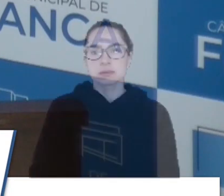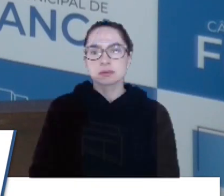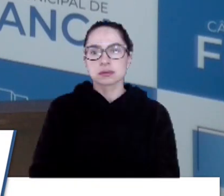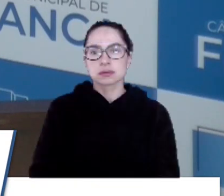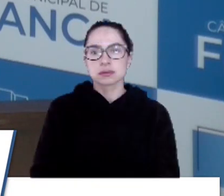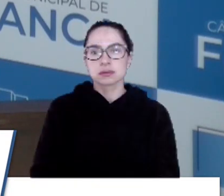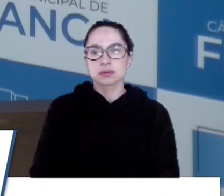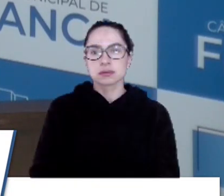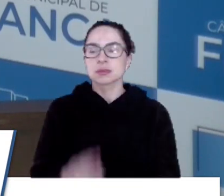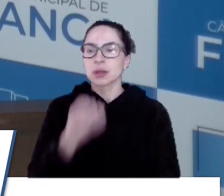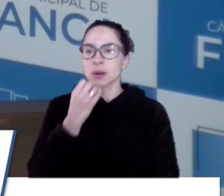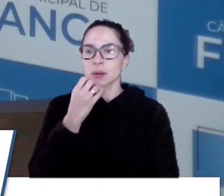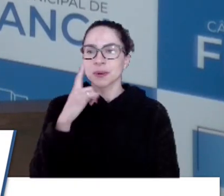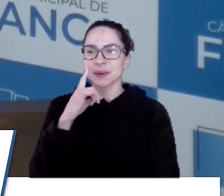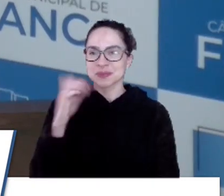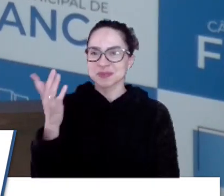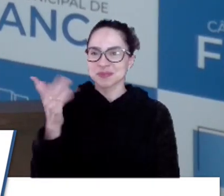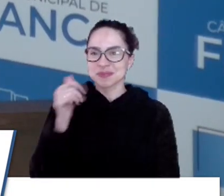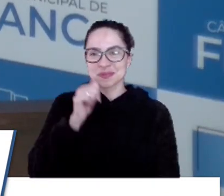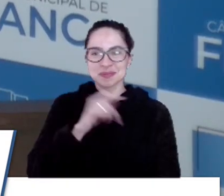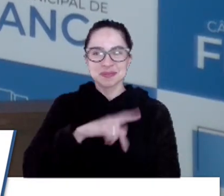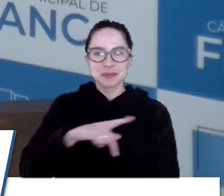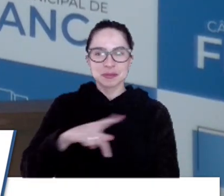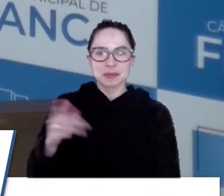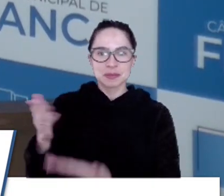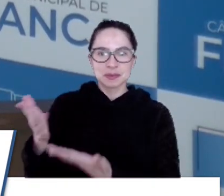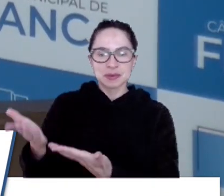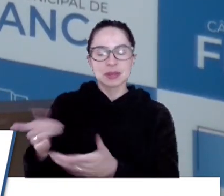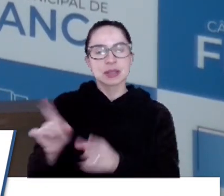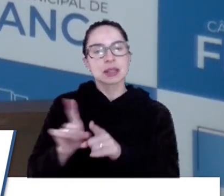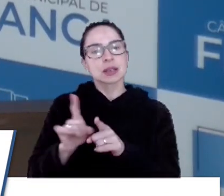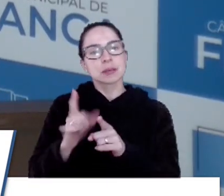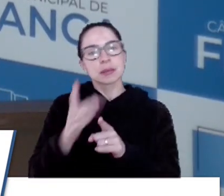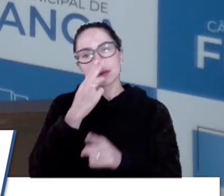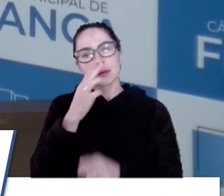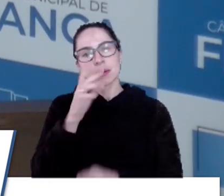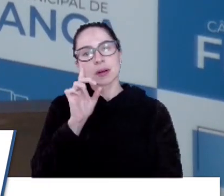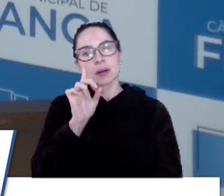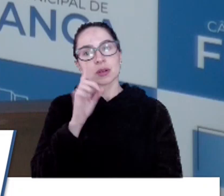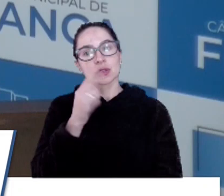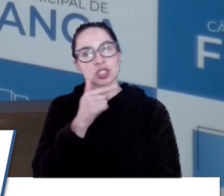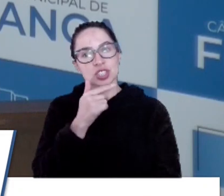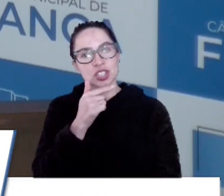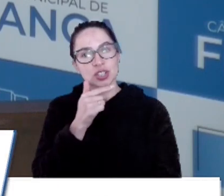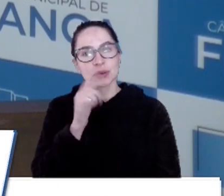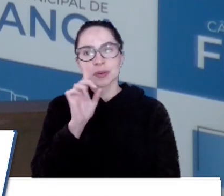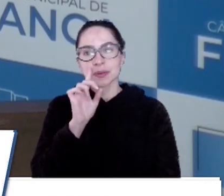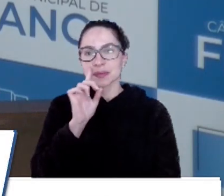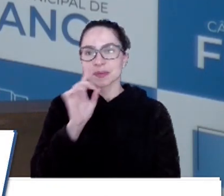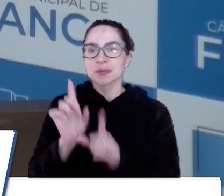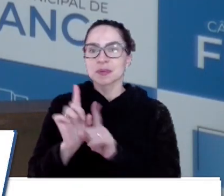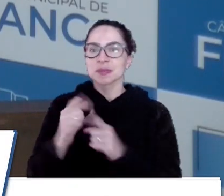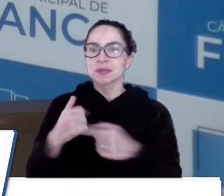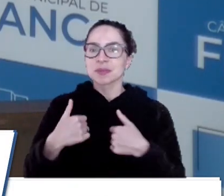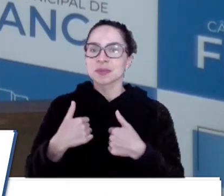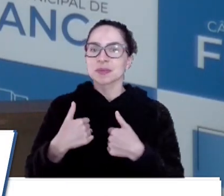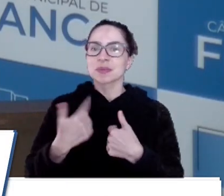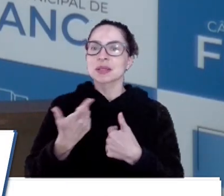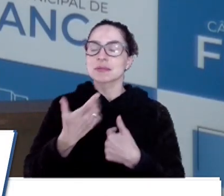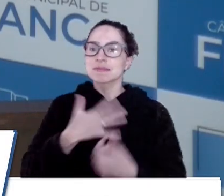Bom dia, senhora presidente. Na mesma linha do Daniel do Gilson, do Daniel, eu também, é um